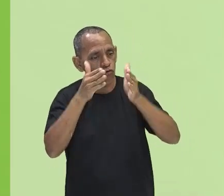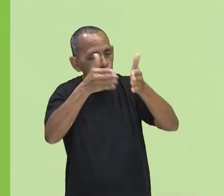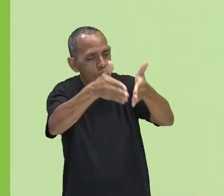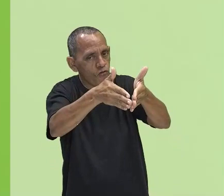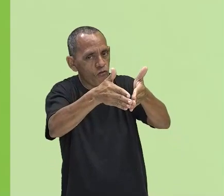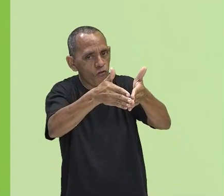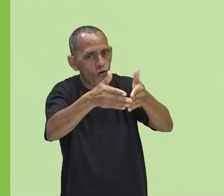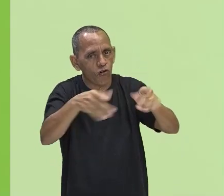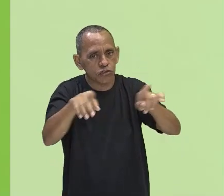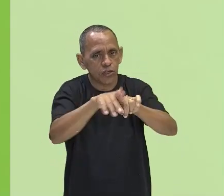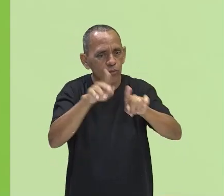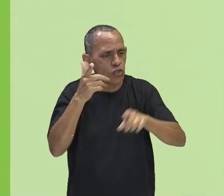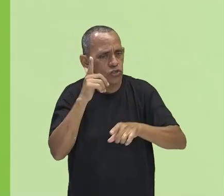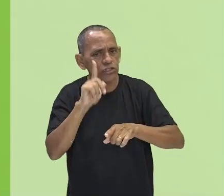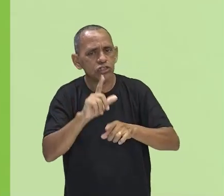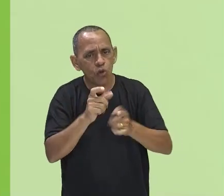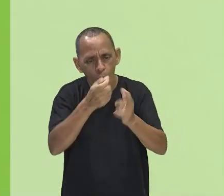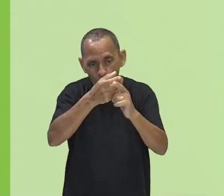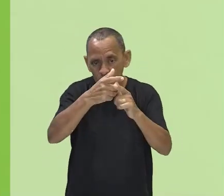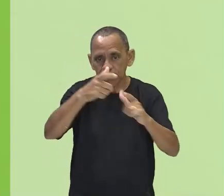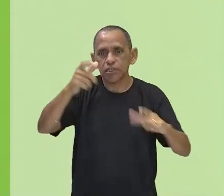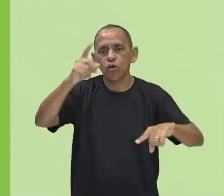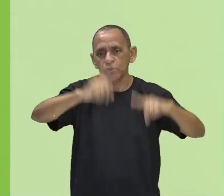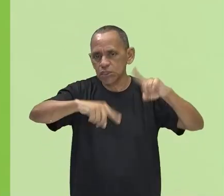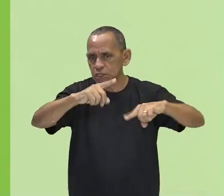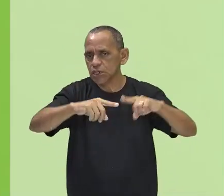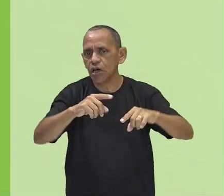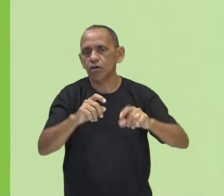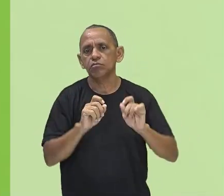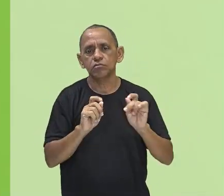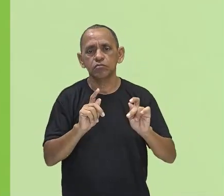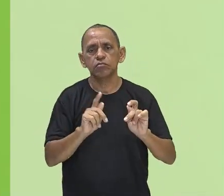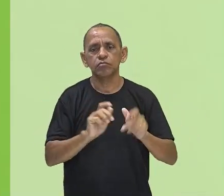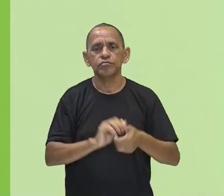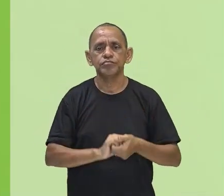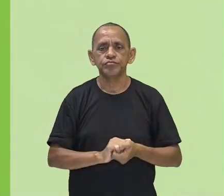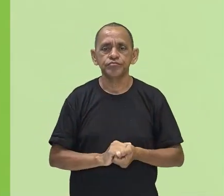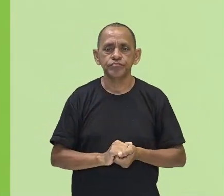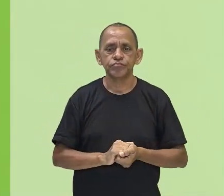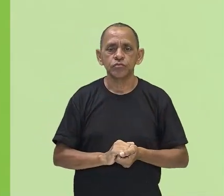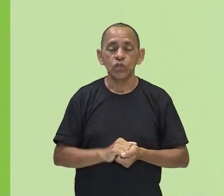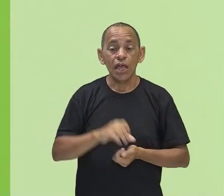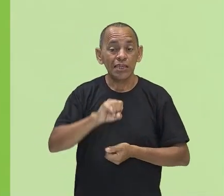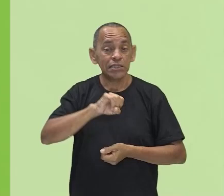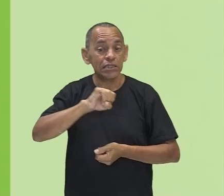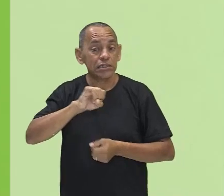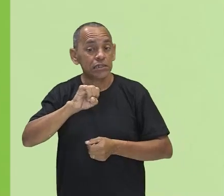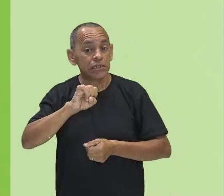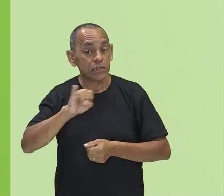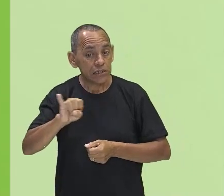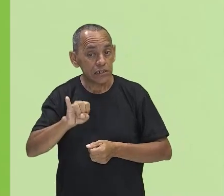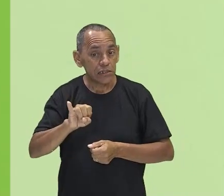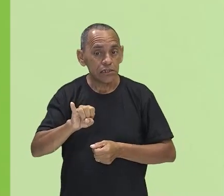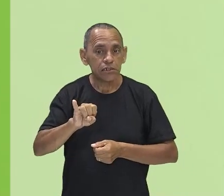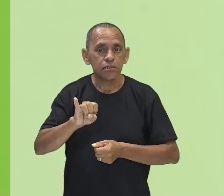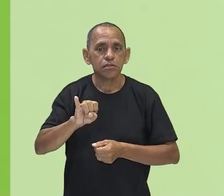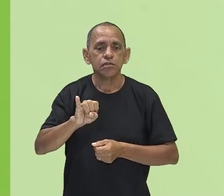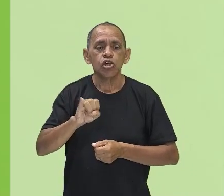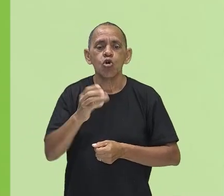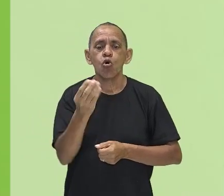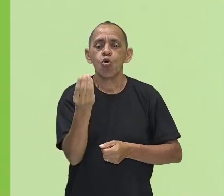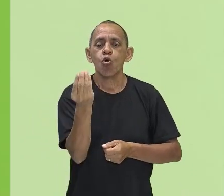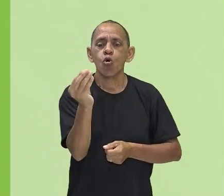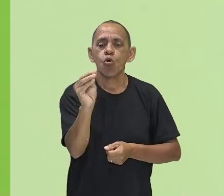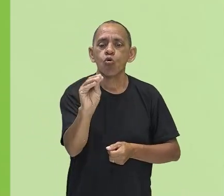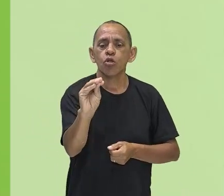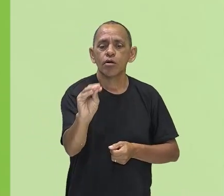conseguimos sempre aumentar esse objeto, desde que eu posicione. Por quê? Porque dependendo de onde eu colocar o